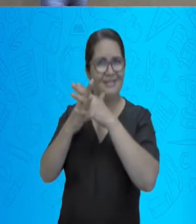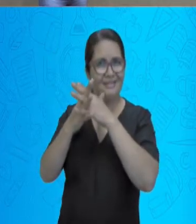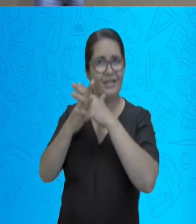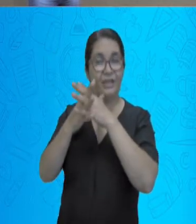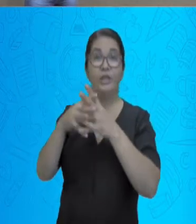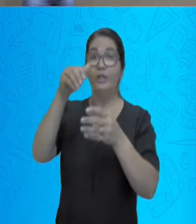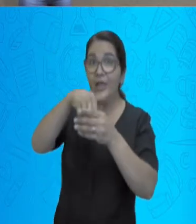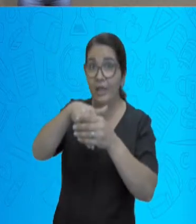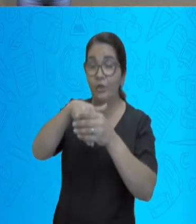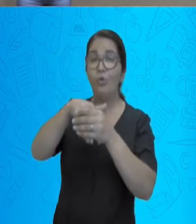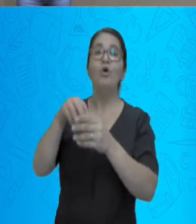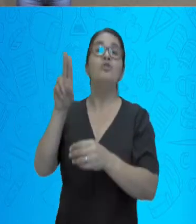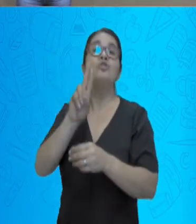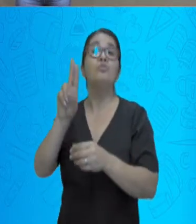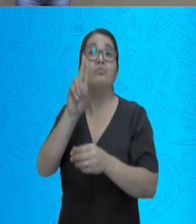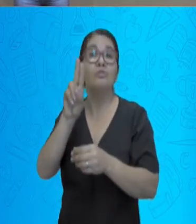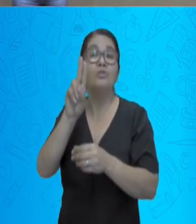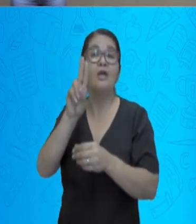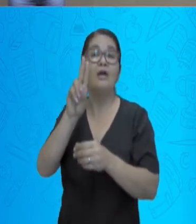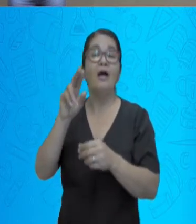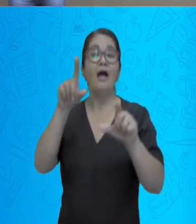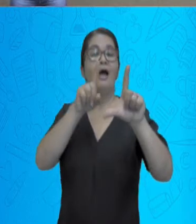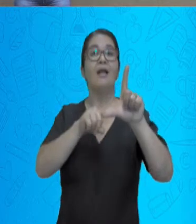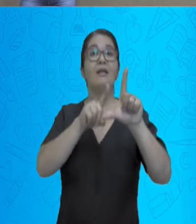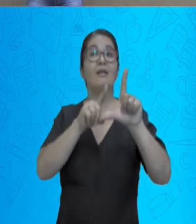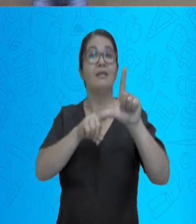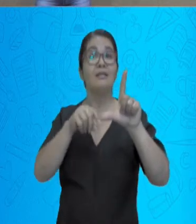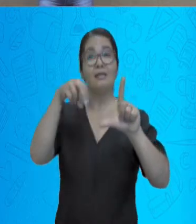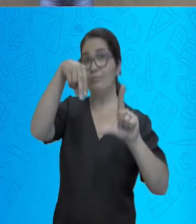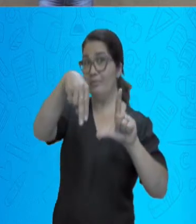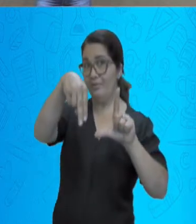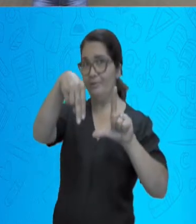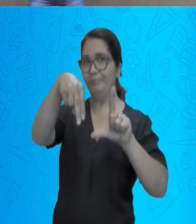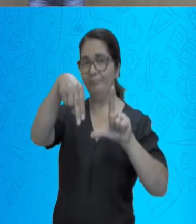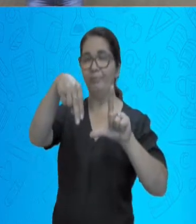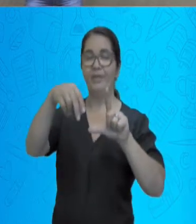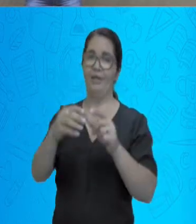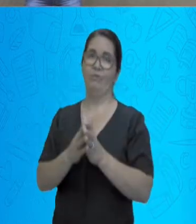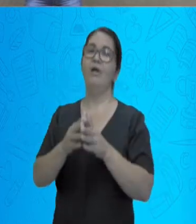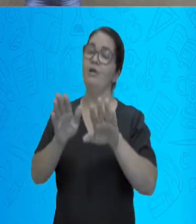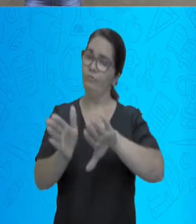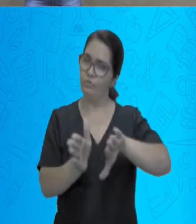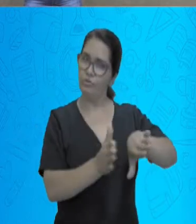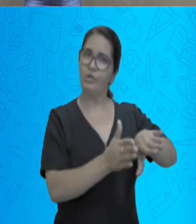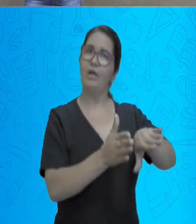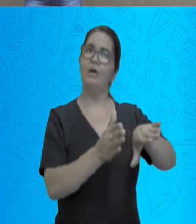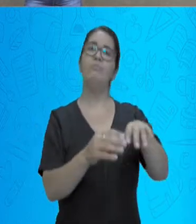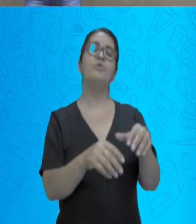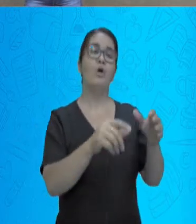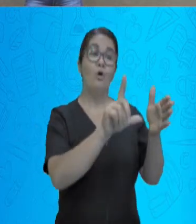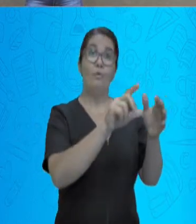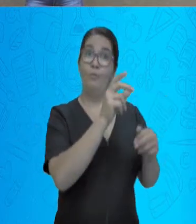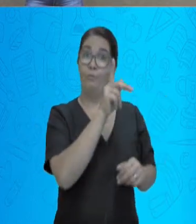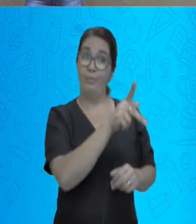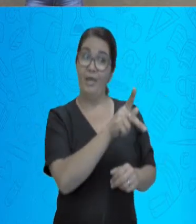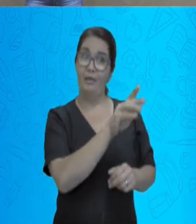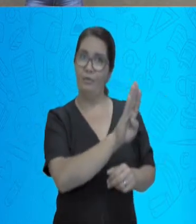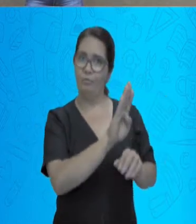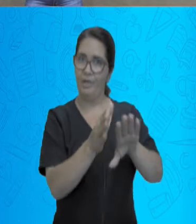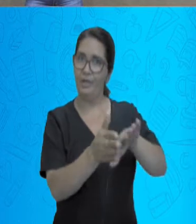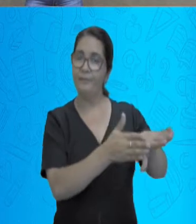vamos usar a letra N. Então, lembra que a gente tirou o P e o B e o restante das